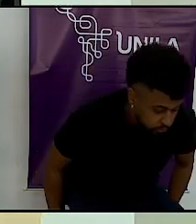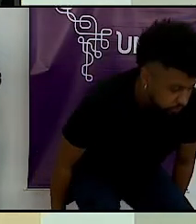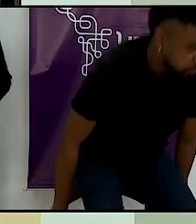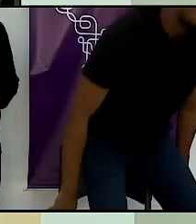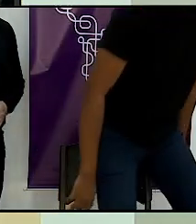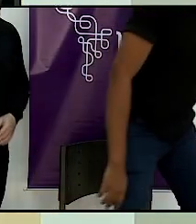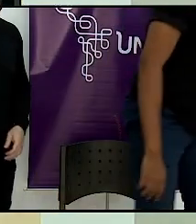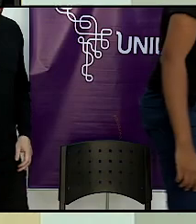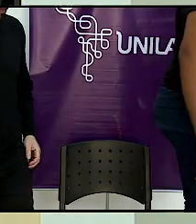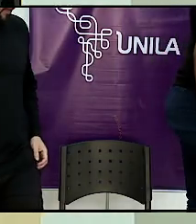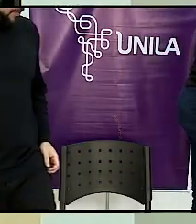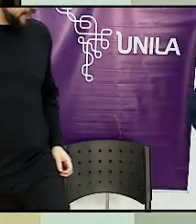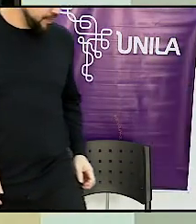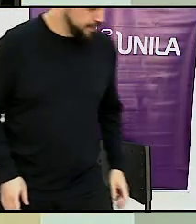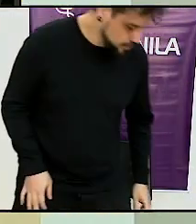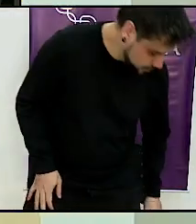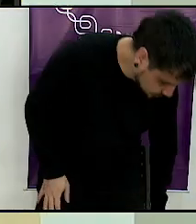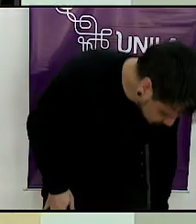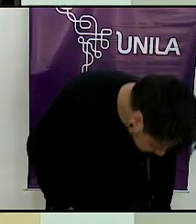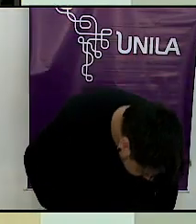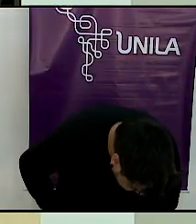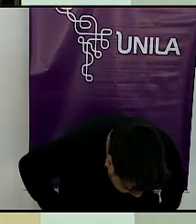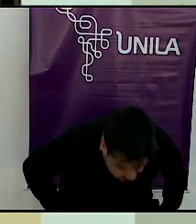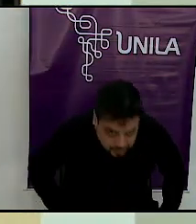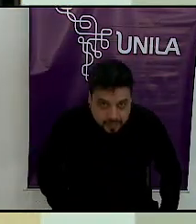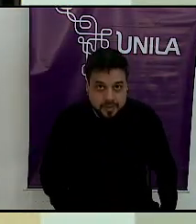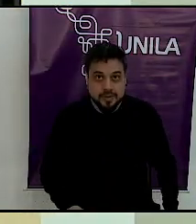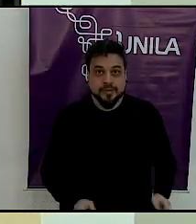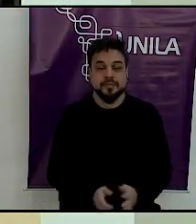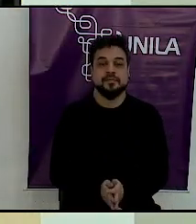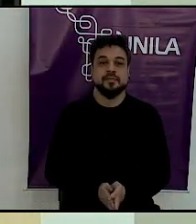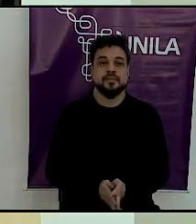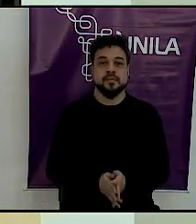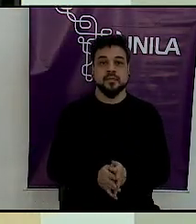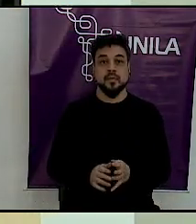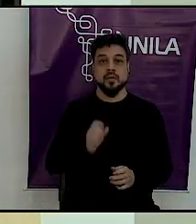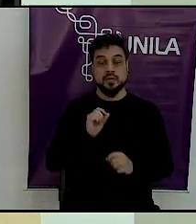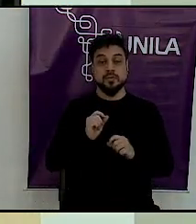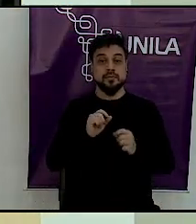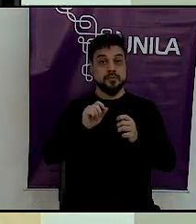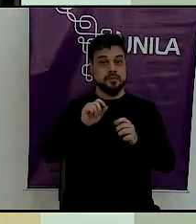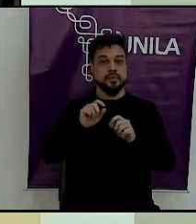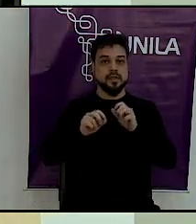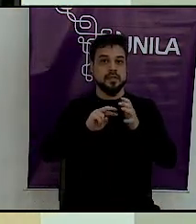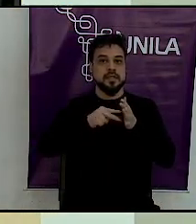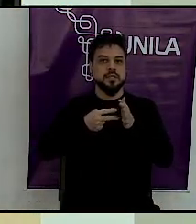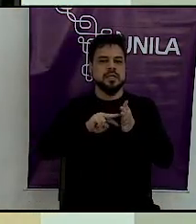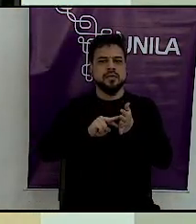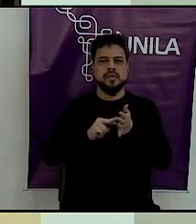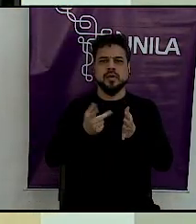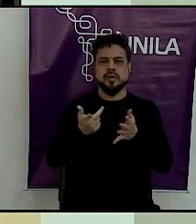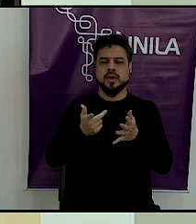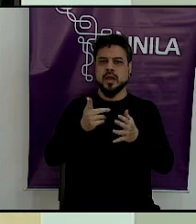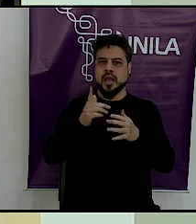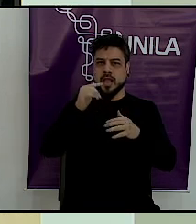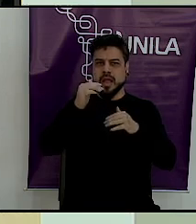aluno equivalente. E o que significa isso? Não necessariamente uma queda de orçamento nesse momento, porque existe um acordo entre